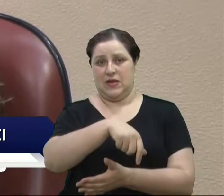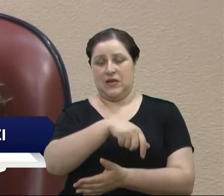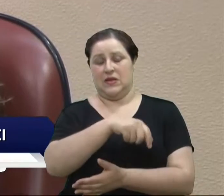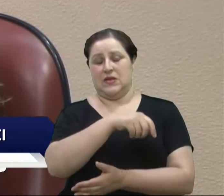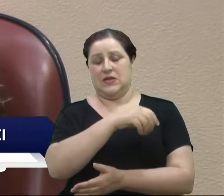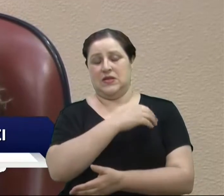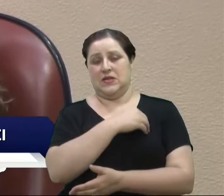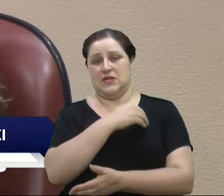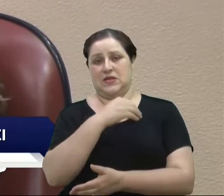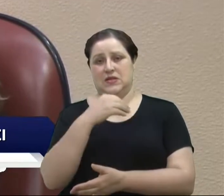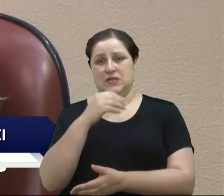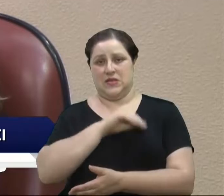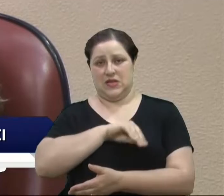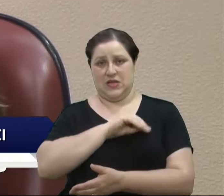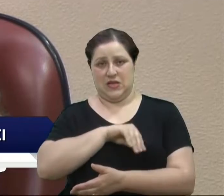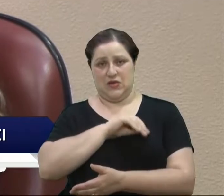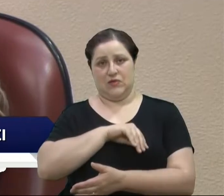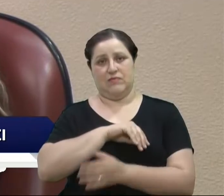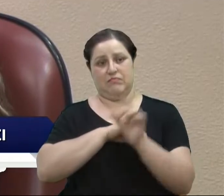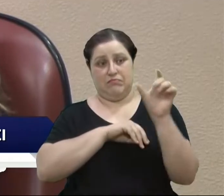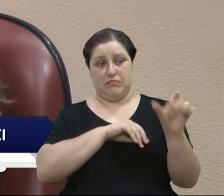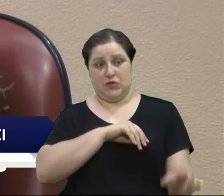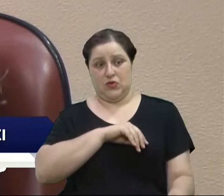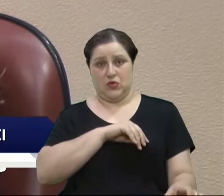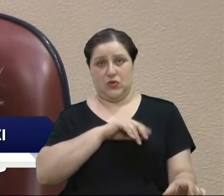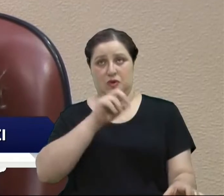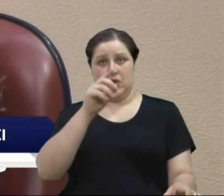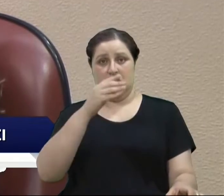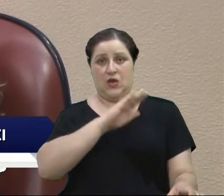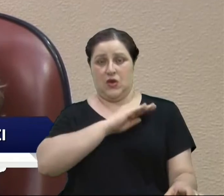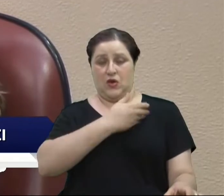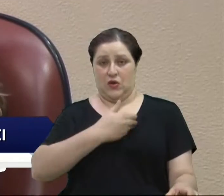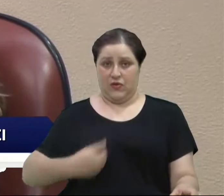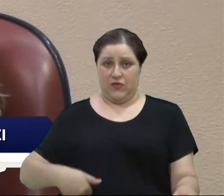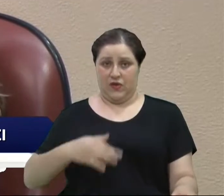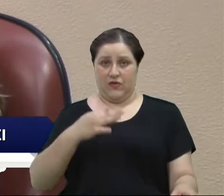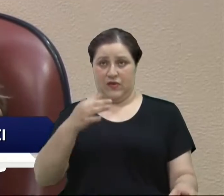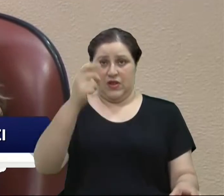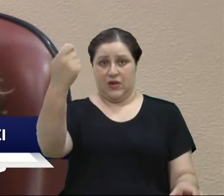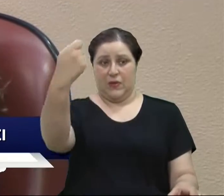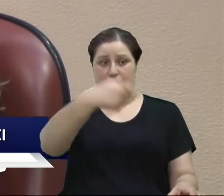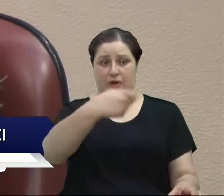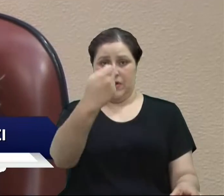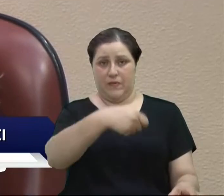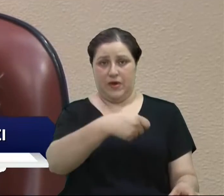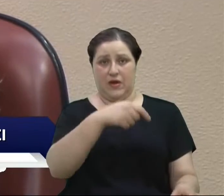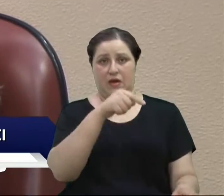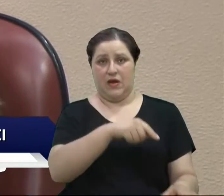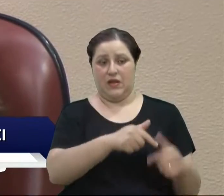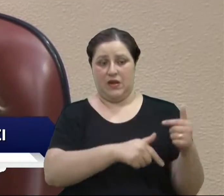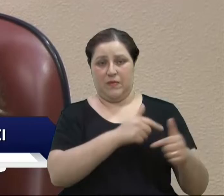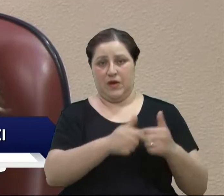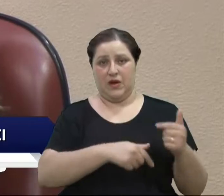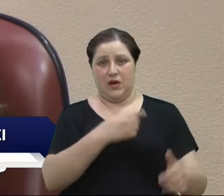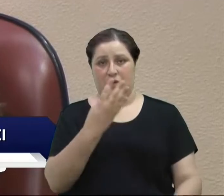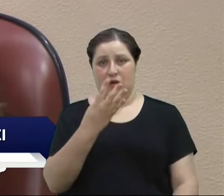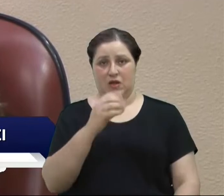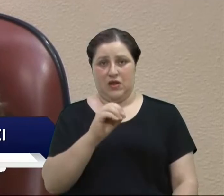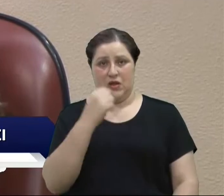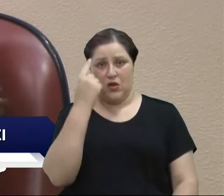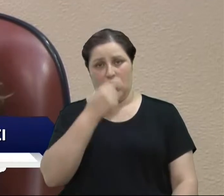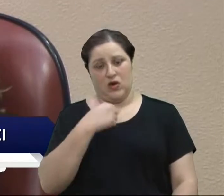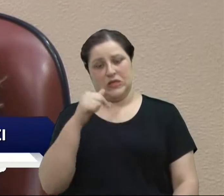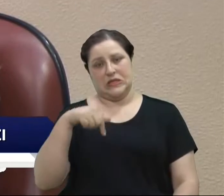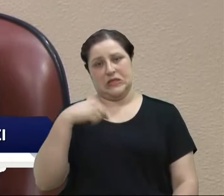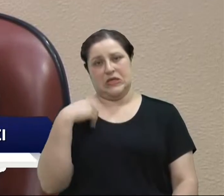médico à disposição, 40 horas, e não precisa fazer um desembolso expressivo. A gente paga ajuda de custo